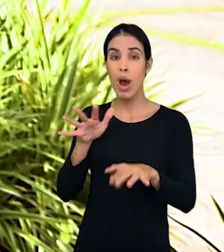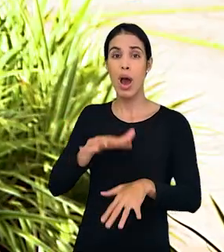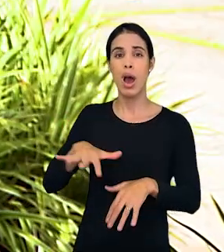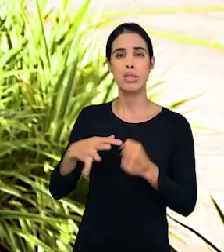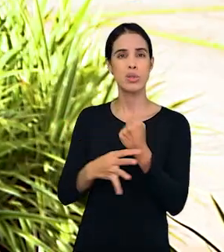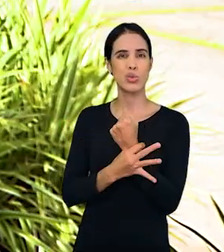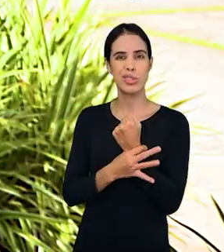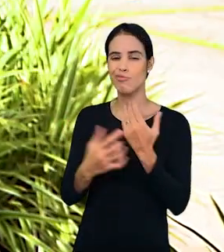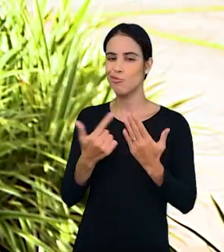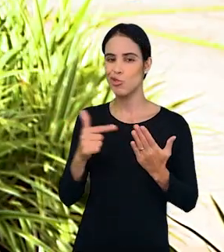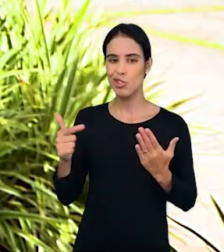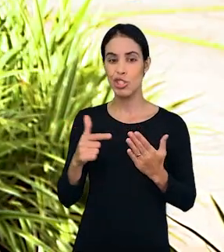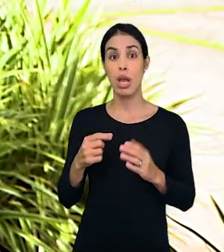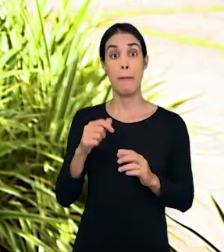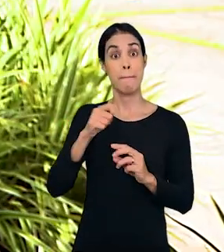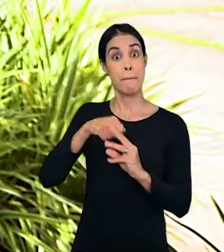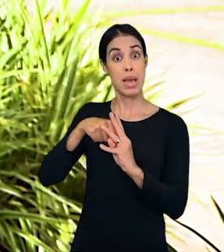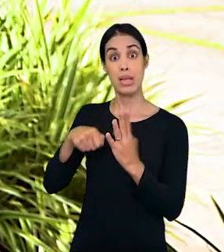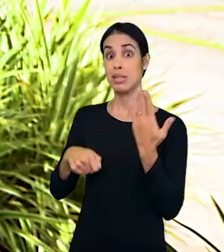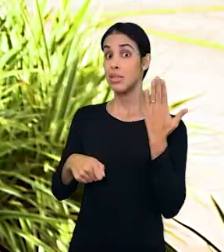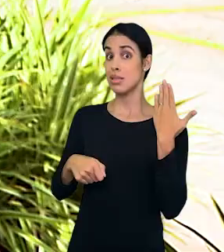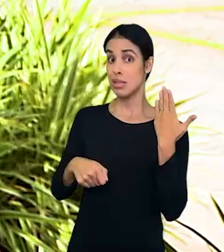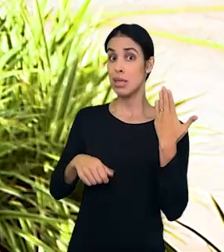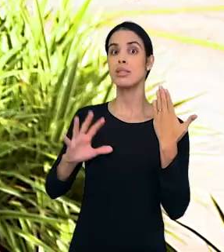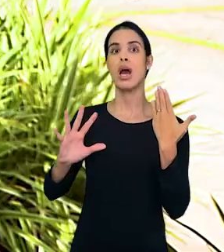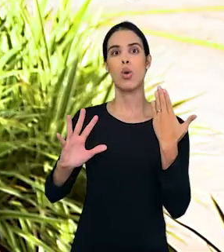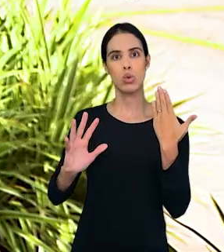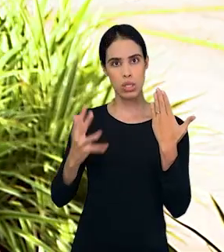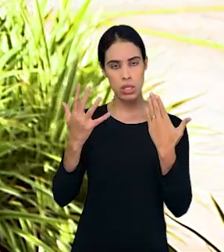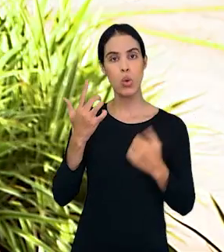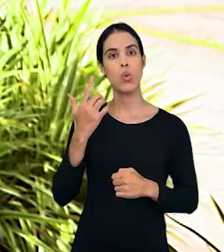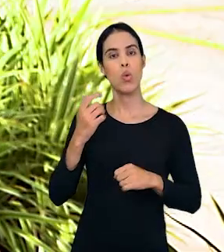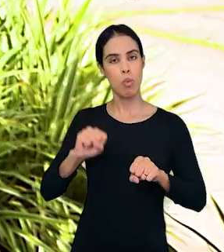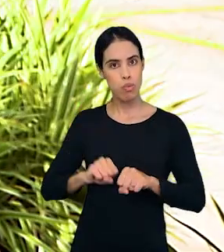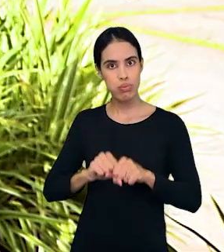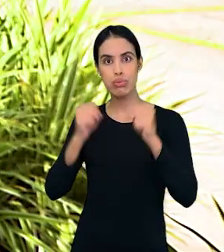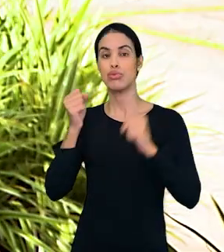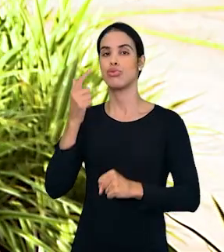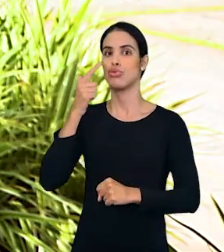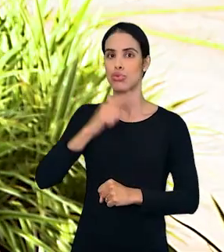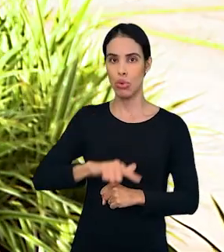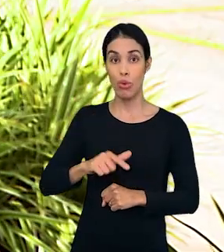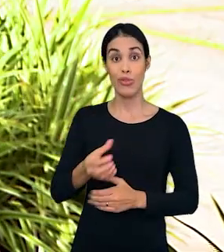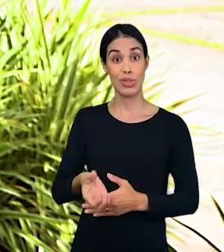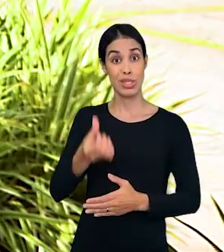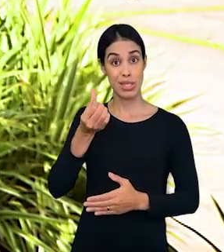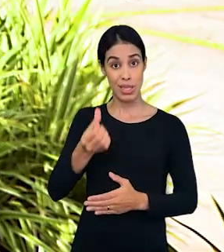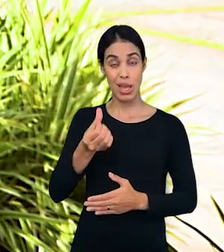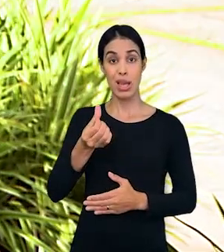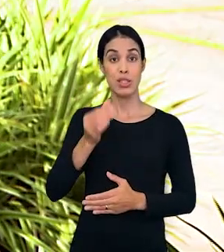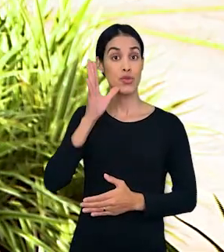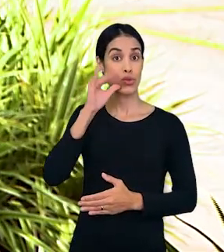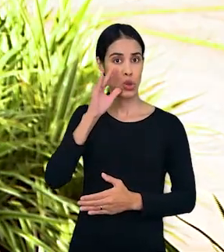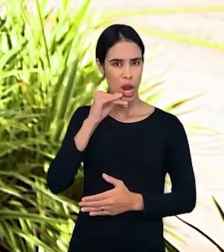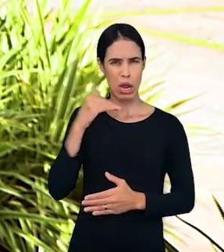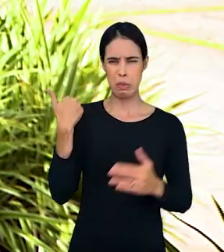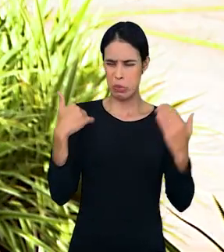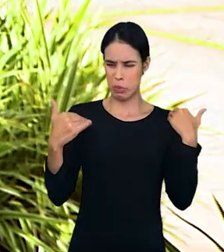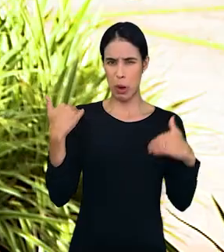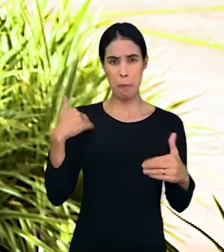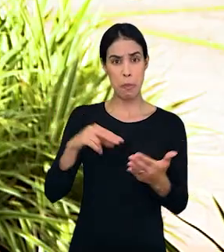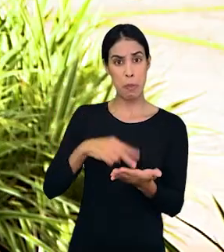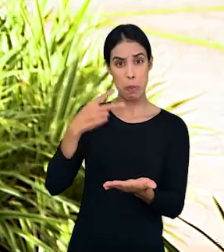revelou que meses antes havia ocorrido outro acidente na oficina da empresa, que deixou 6 trabalhadores